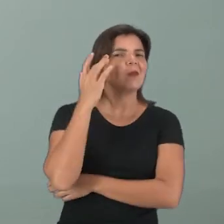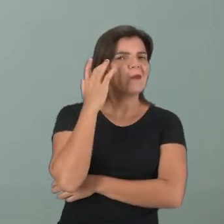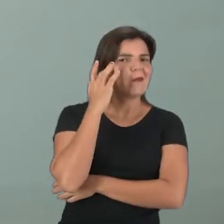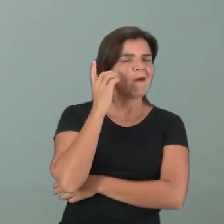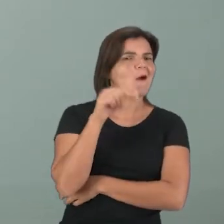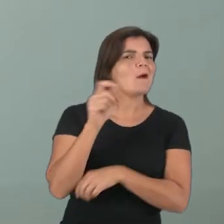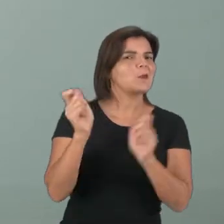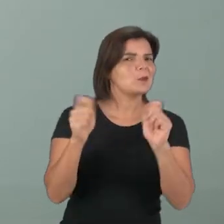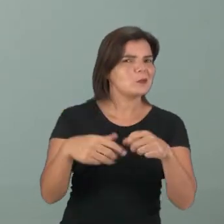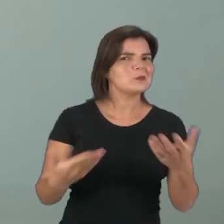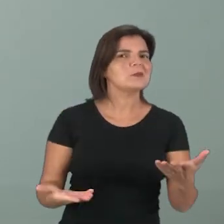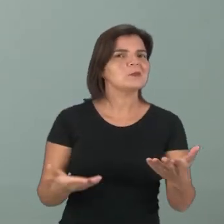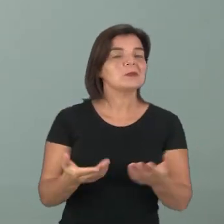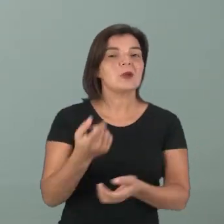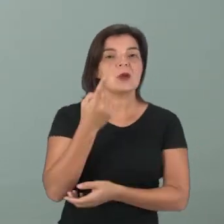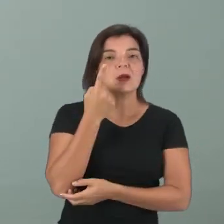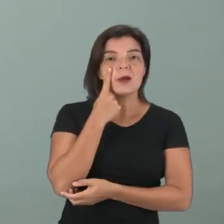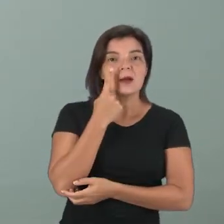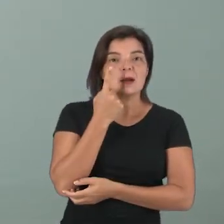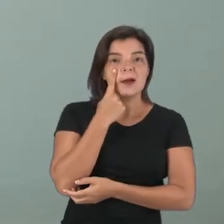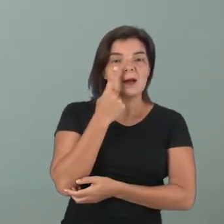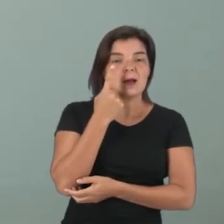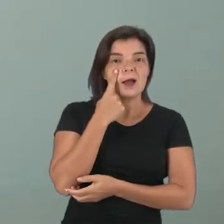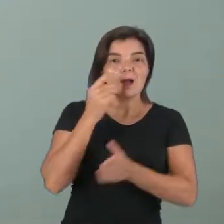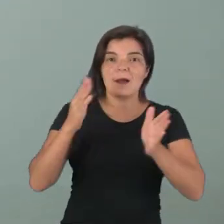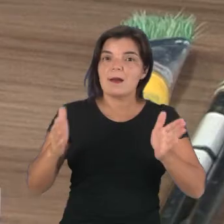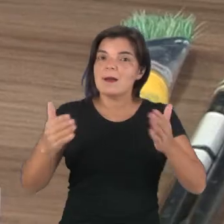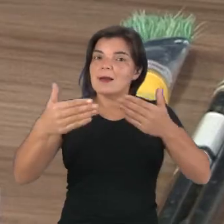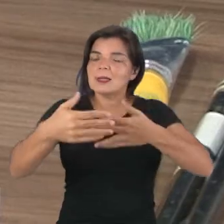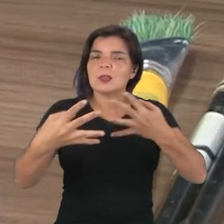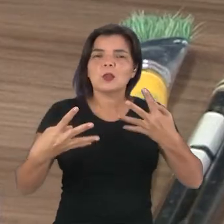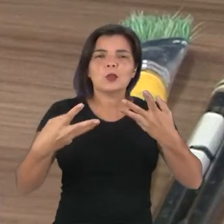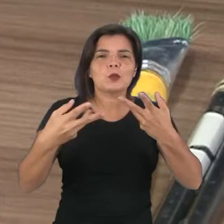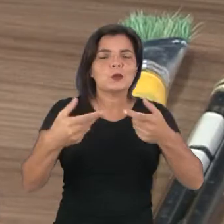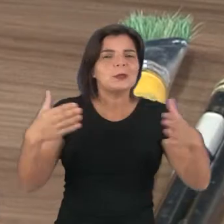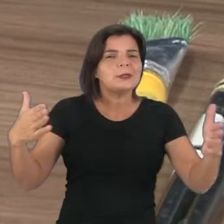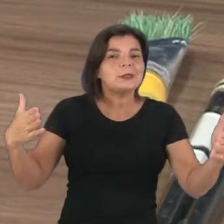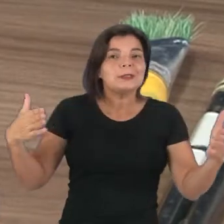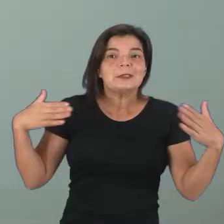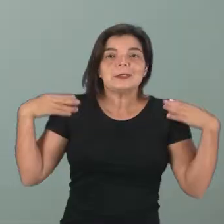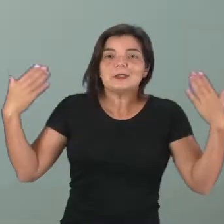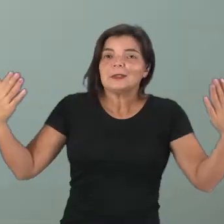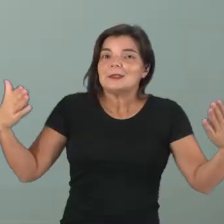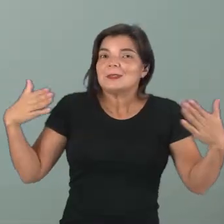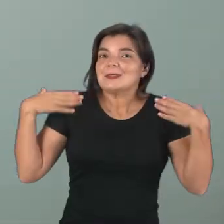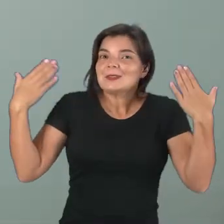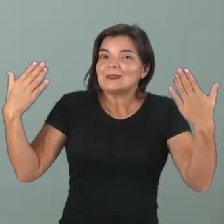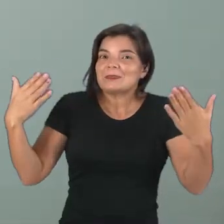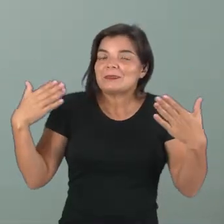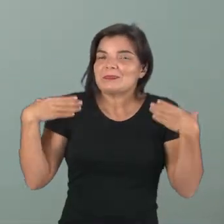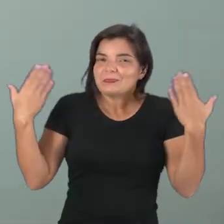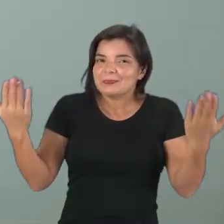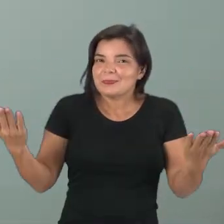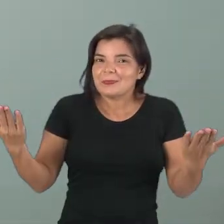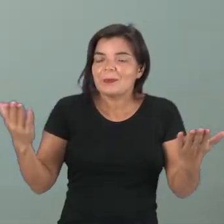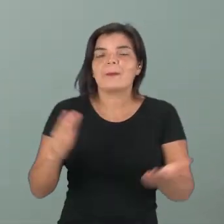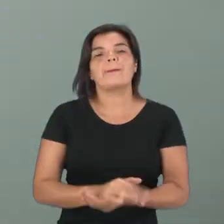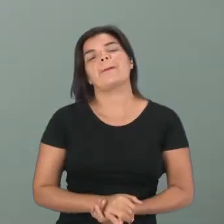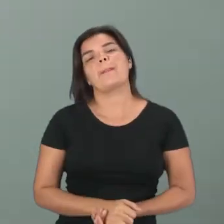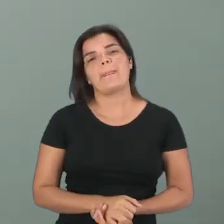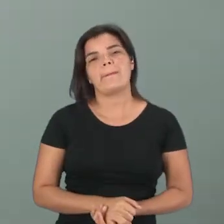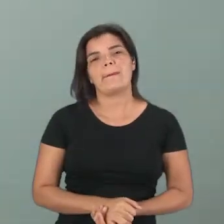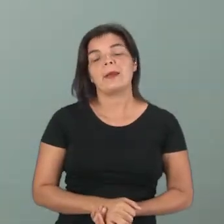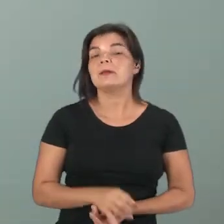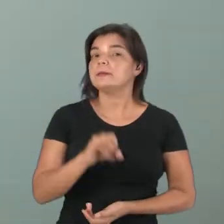Será que é possível eu encher uma caixa com tanta alegria? Será?